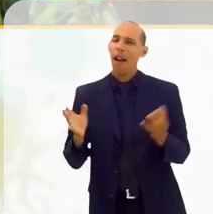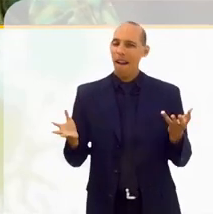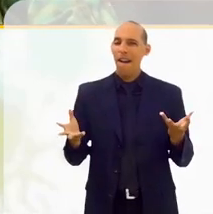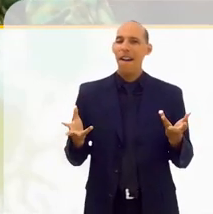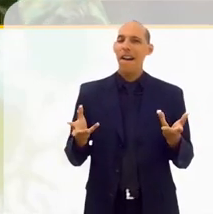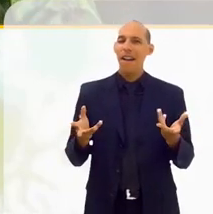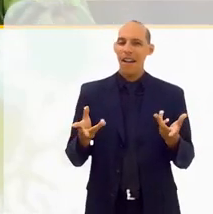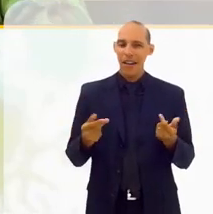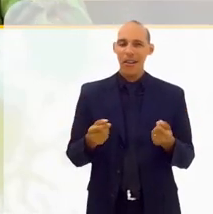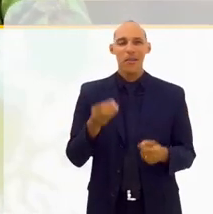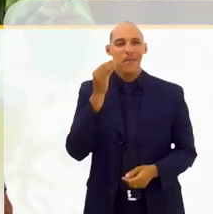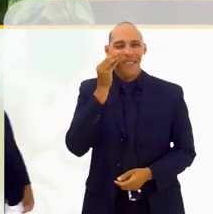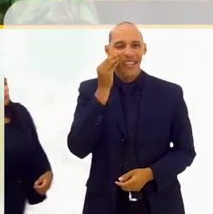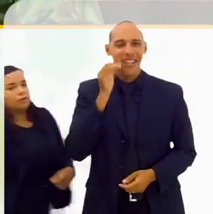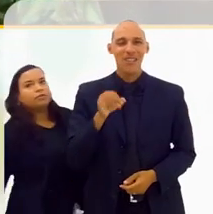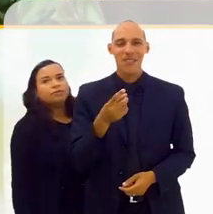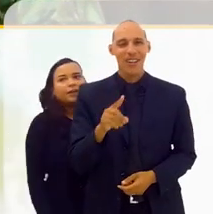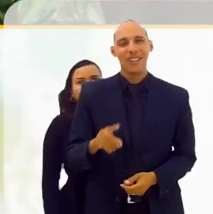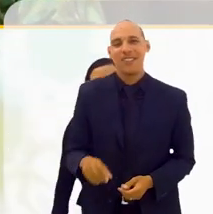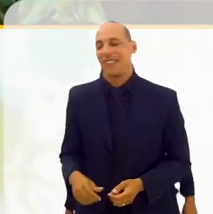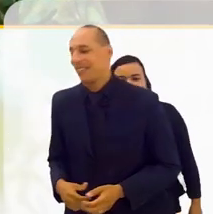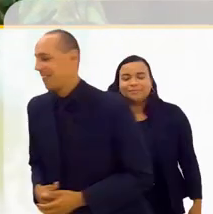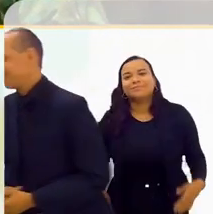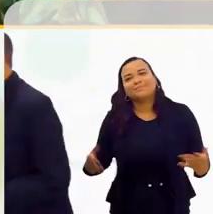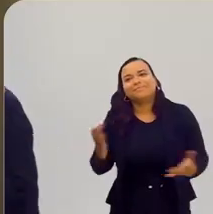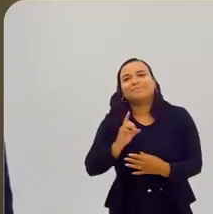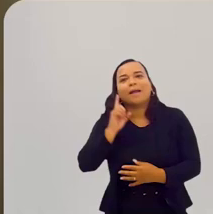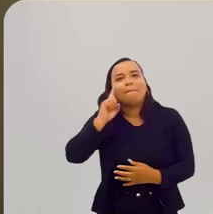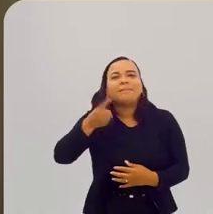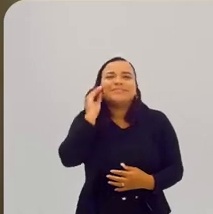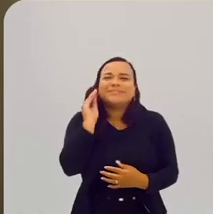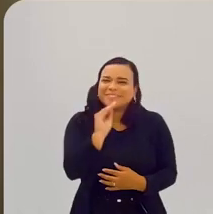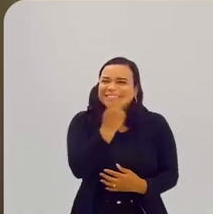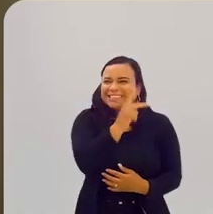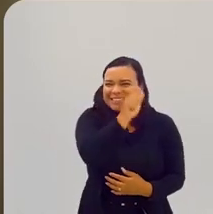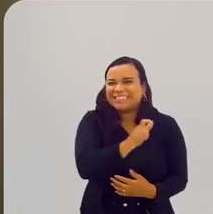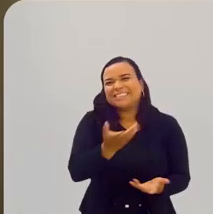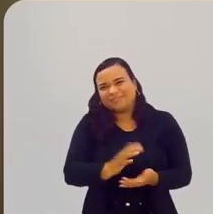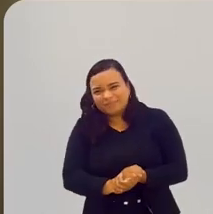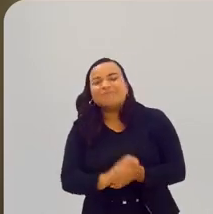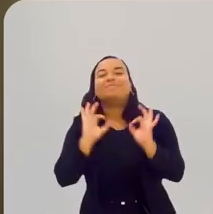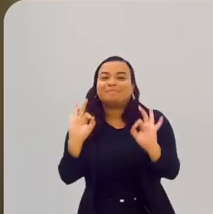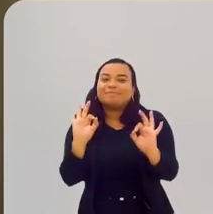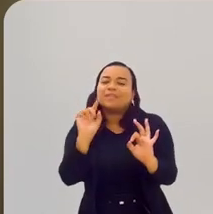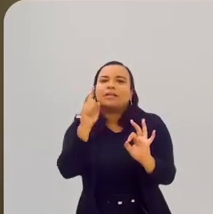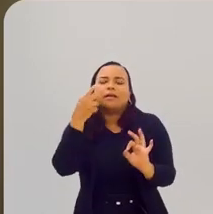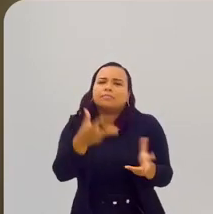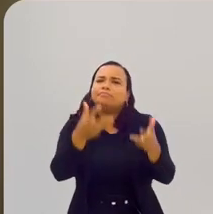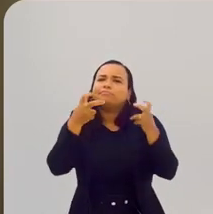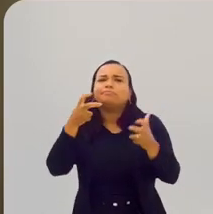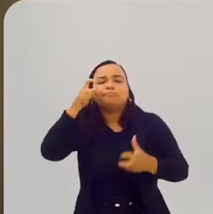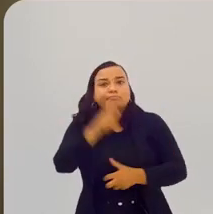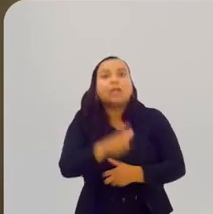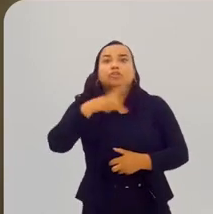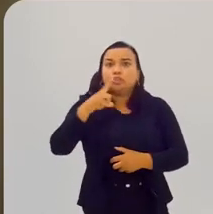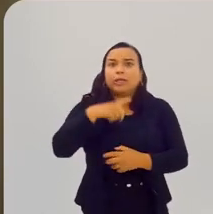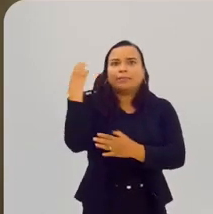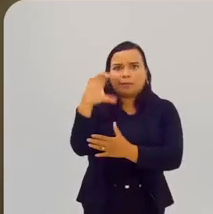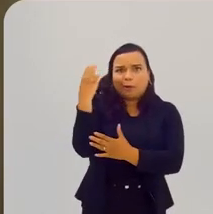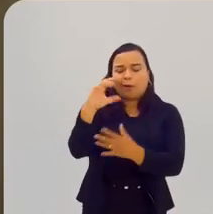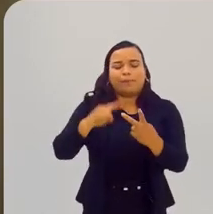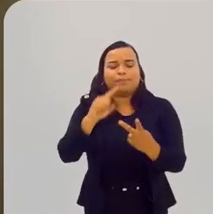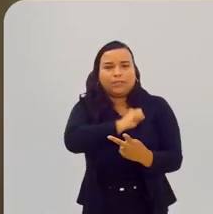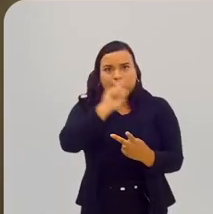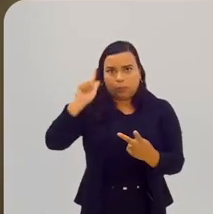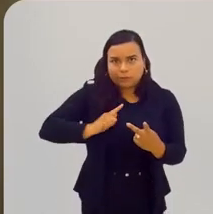maravilhoso beijo para o João e isso E aí para você ver que interessante tinha em Niterói